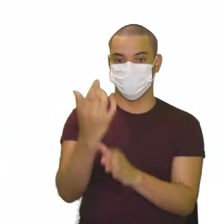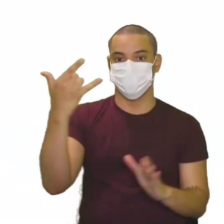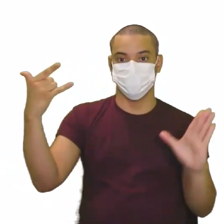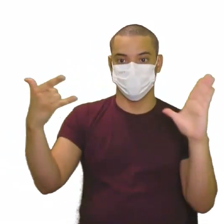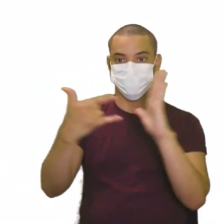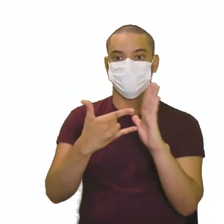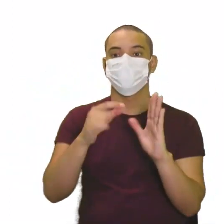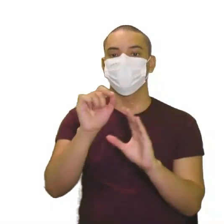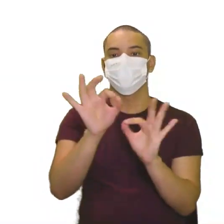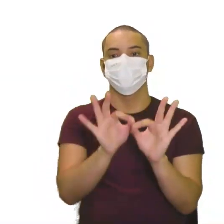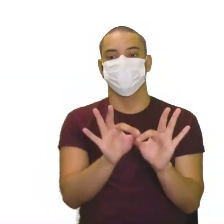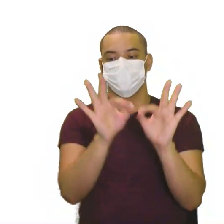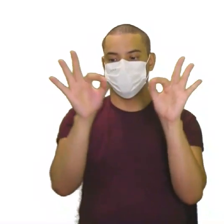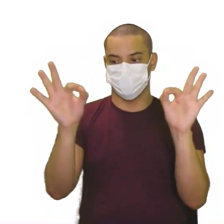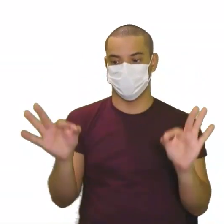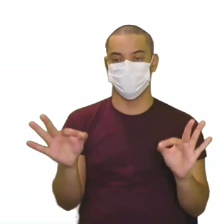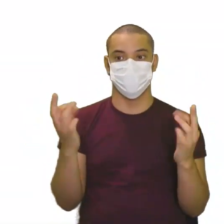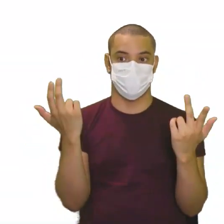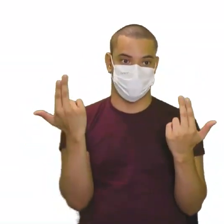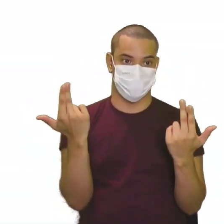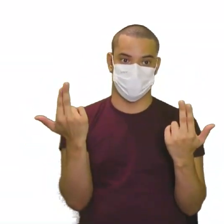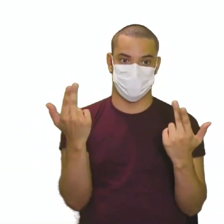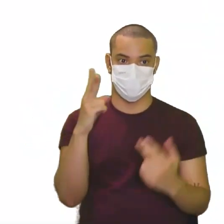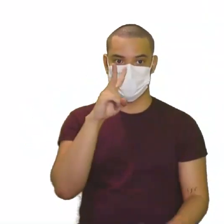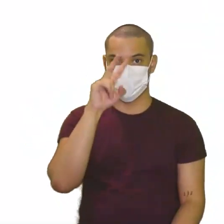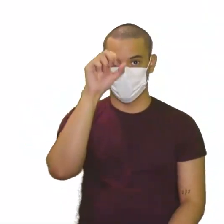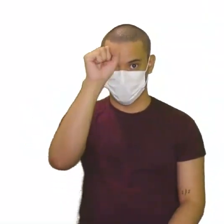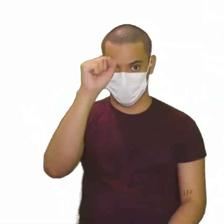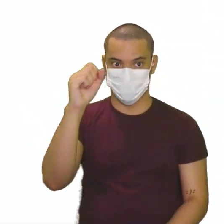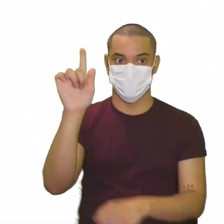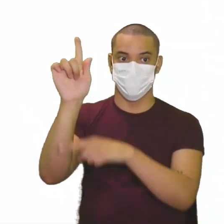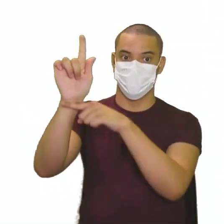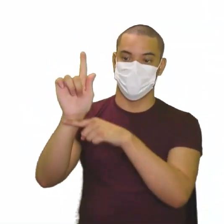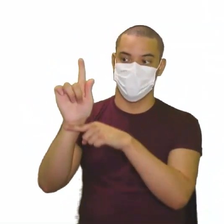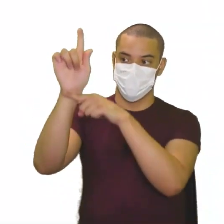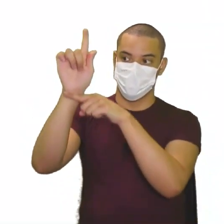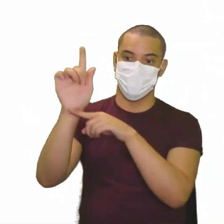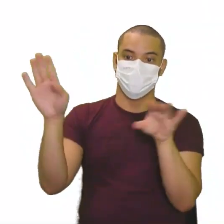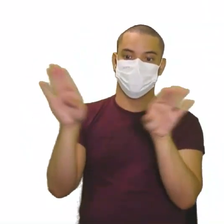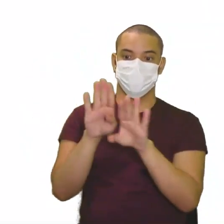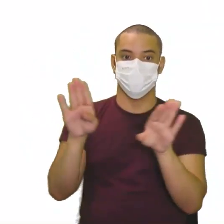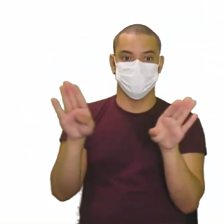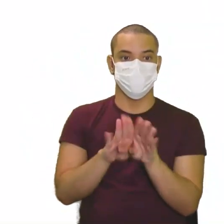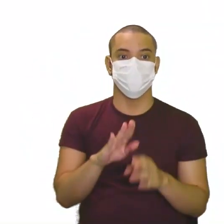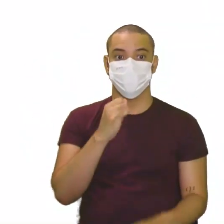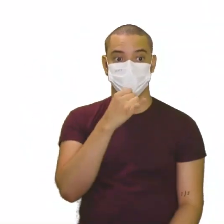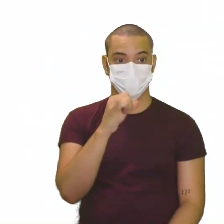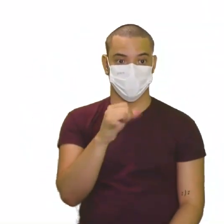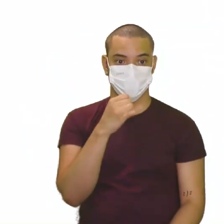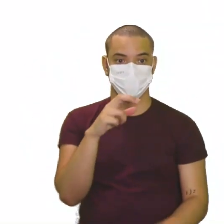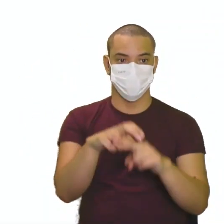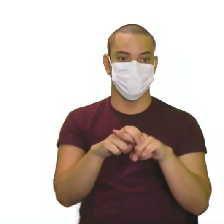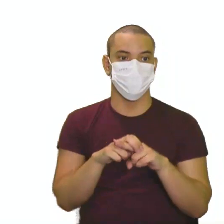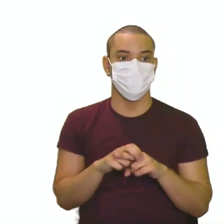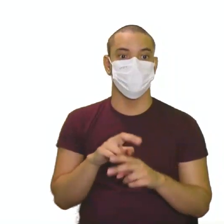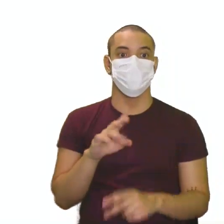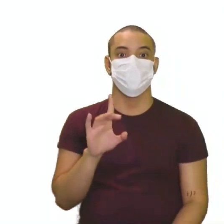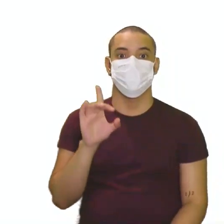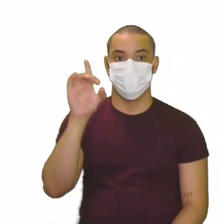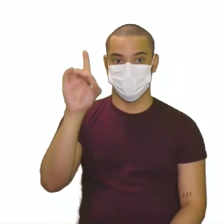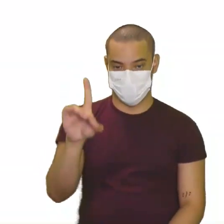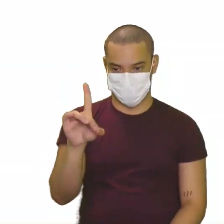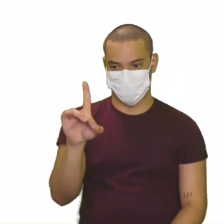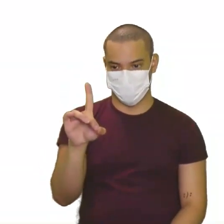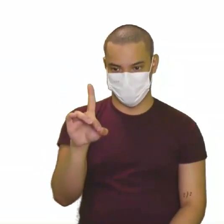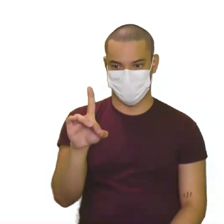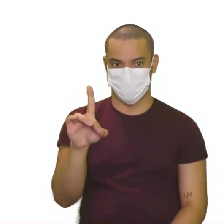qual atua a distância igualmente a força gravitacional e elétrica então aqui olha só nós vamos ficar com a